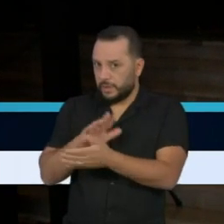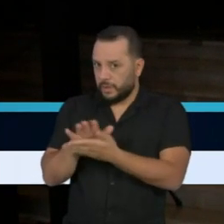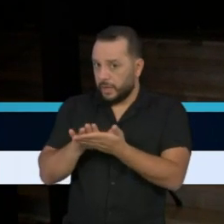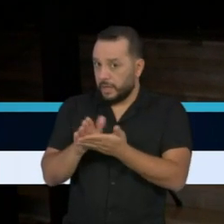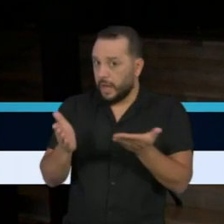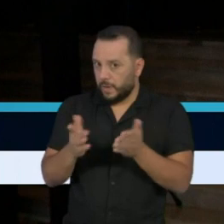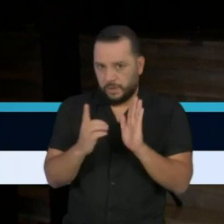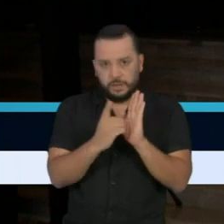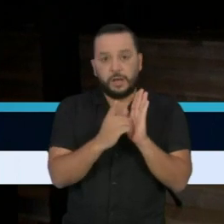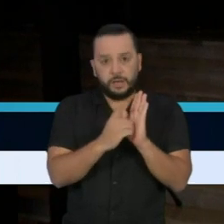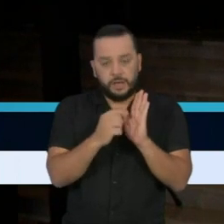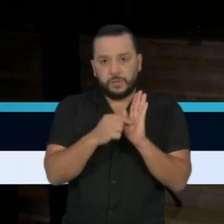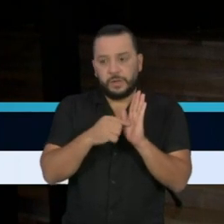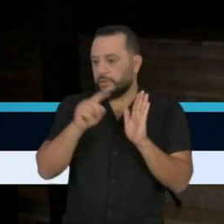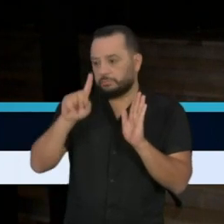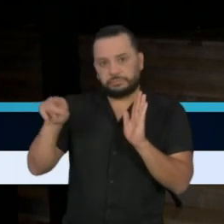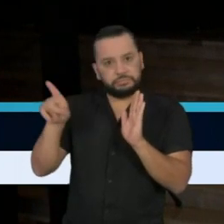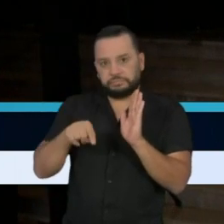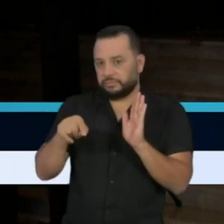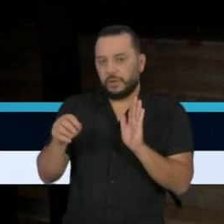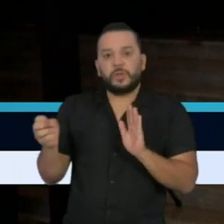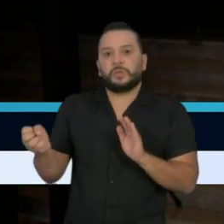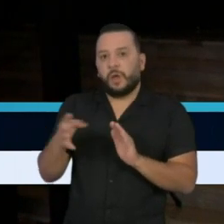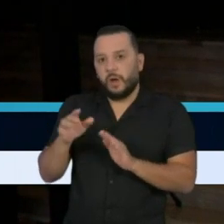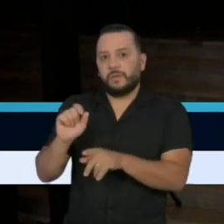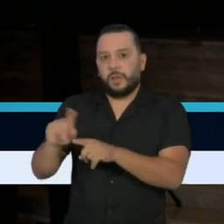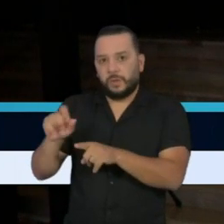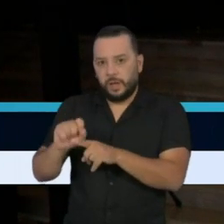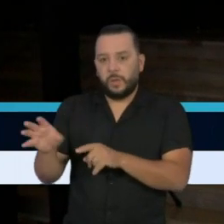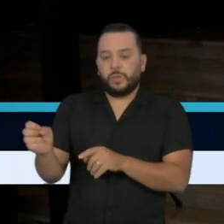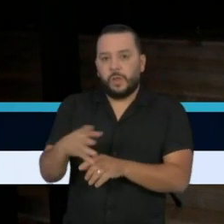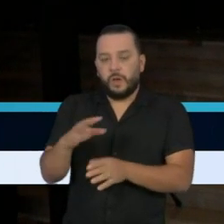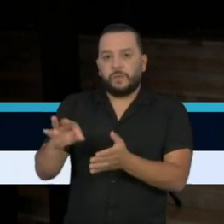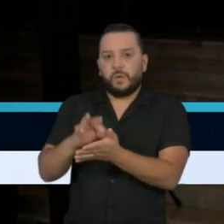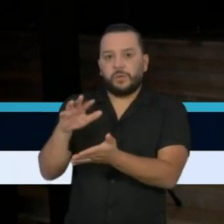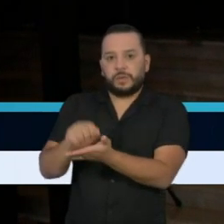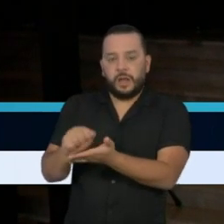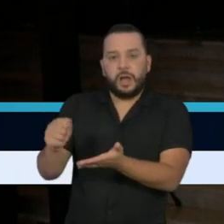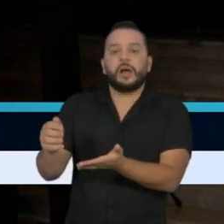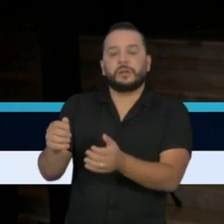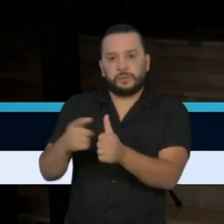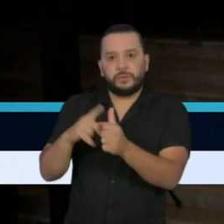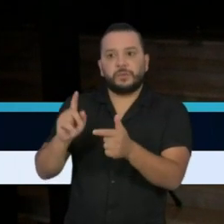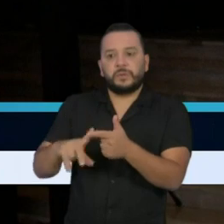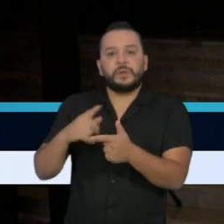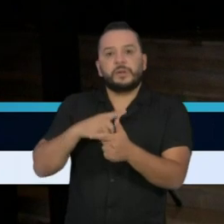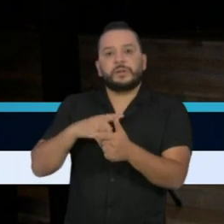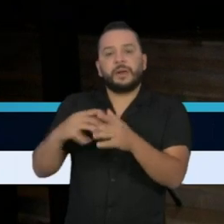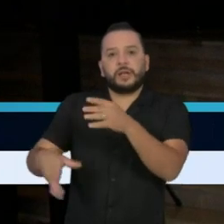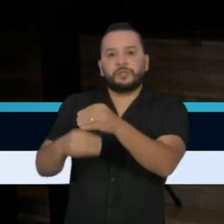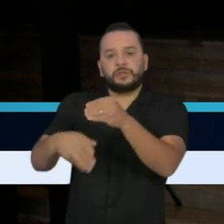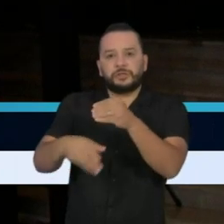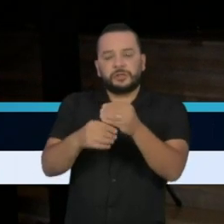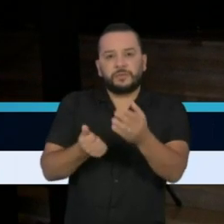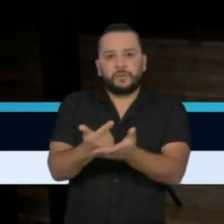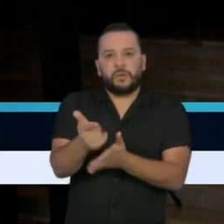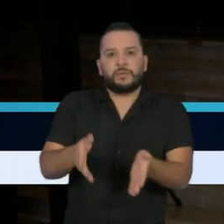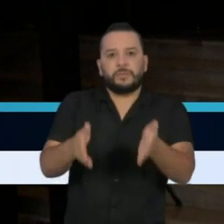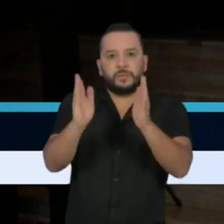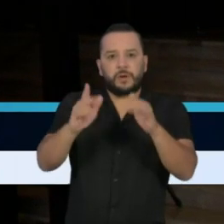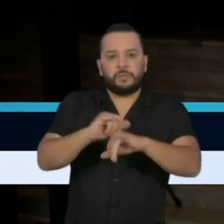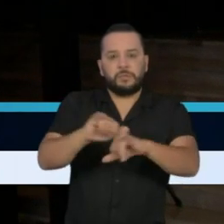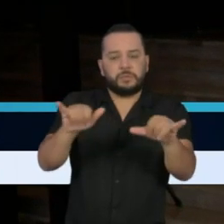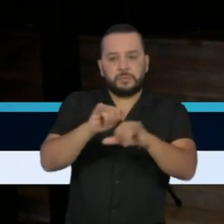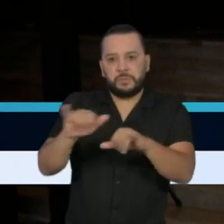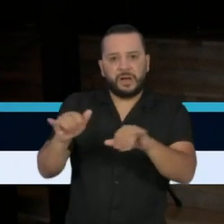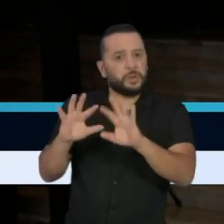de hoje também suspende novas locações, novos contratos de obras, aditivos, aquisição de imóveis, publicidade que